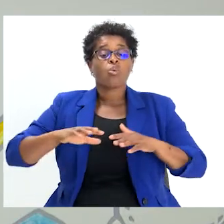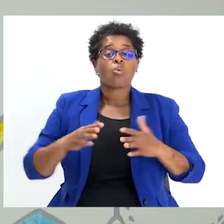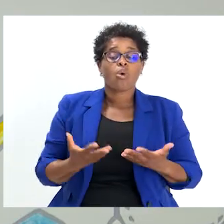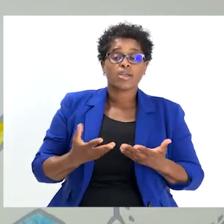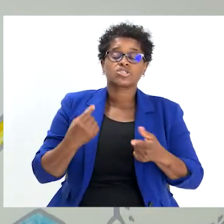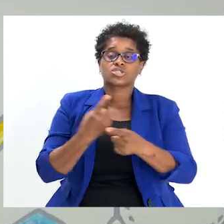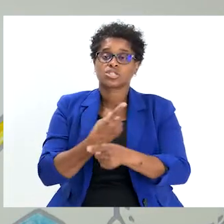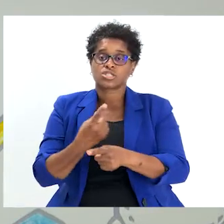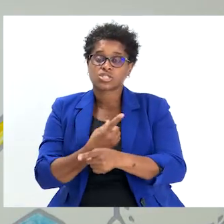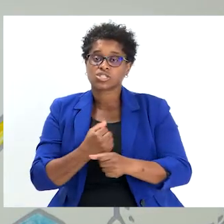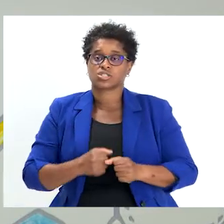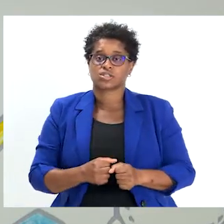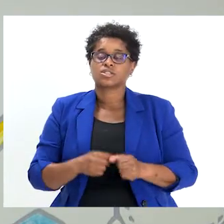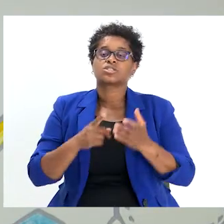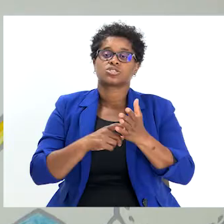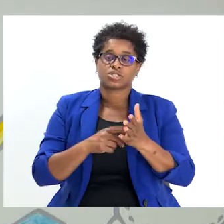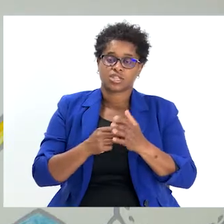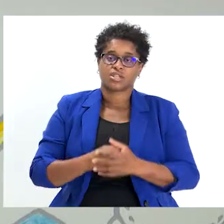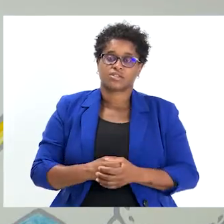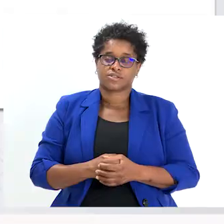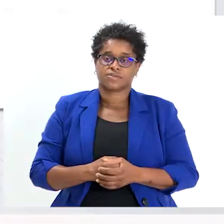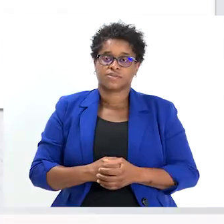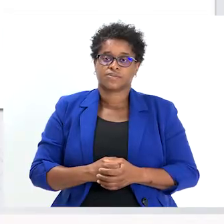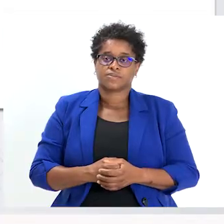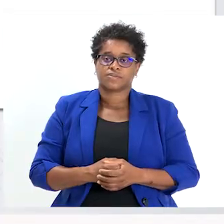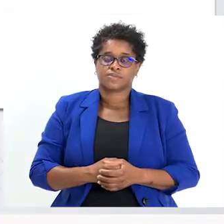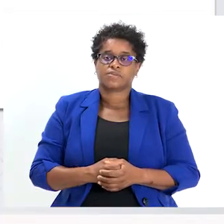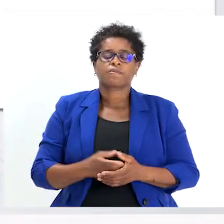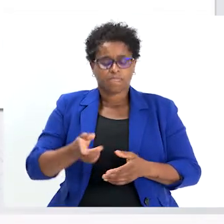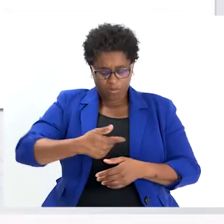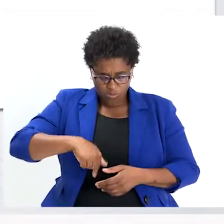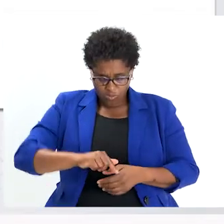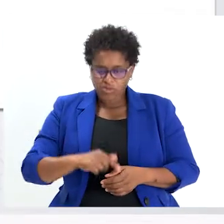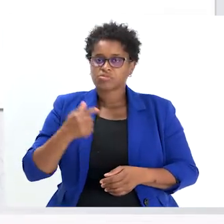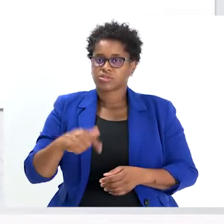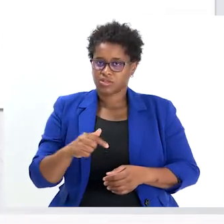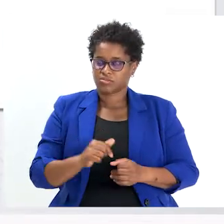as características das necessidades. Nós temos